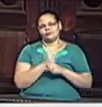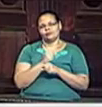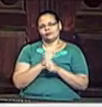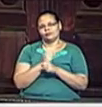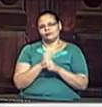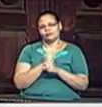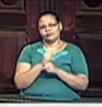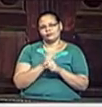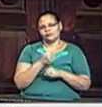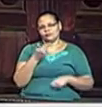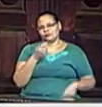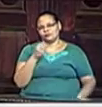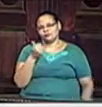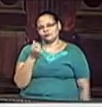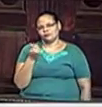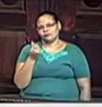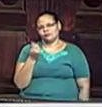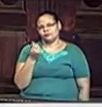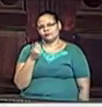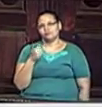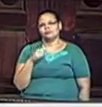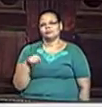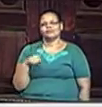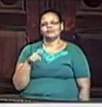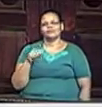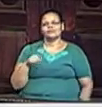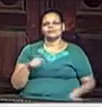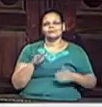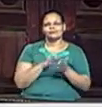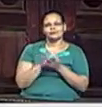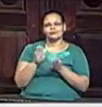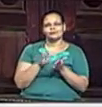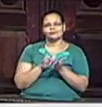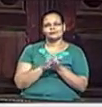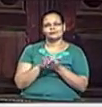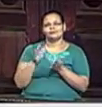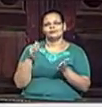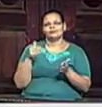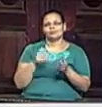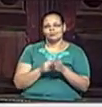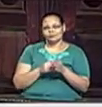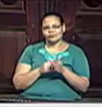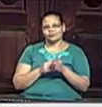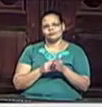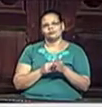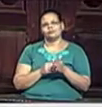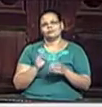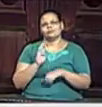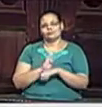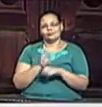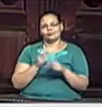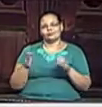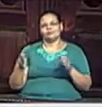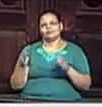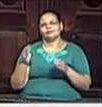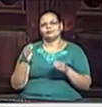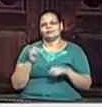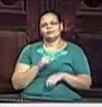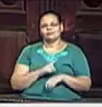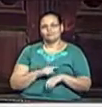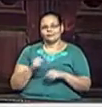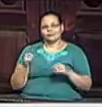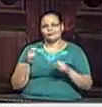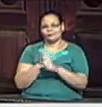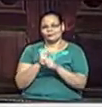de 2016. E quando você publica o último bimestre, você fechou o